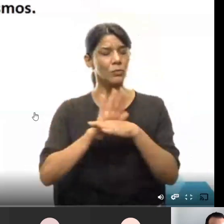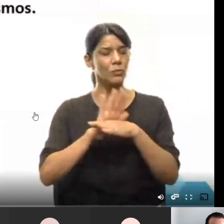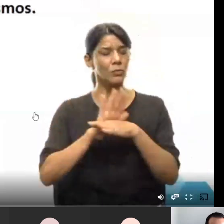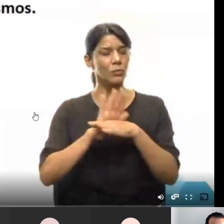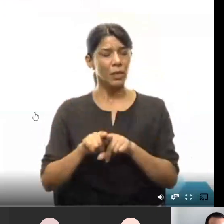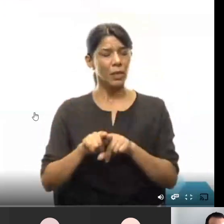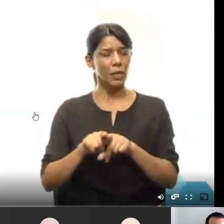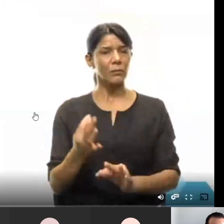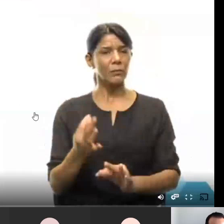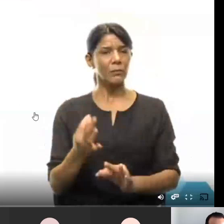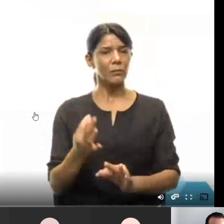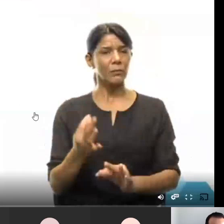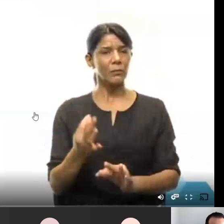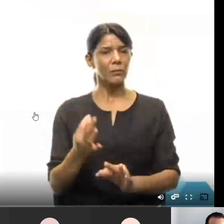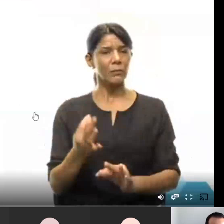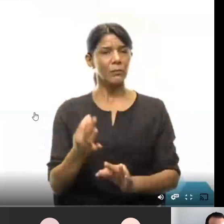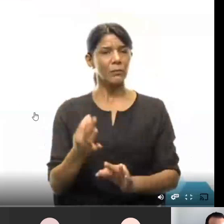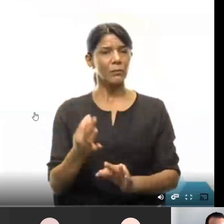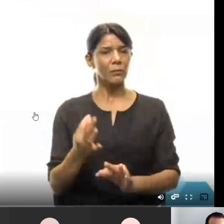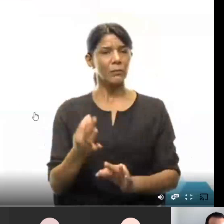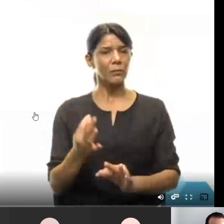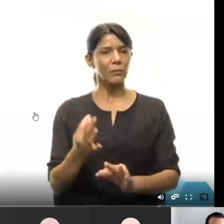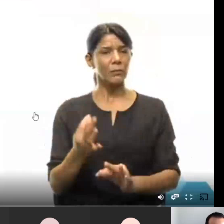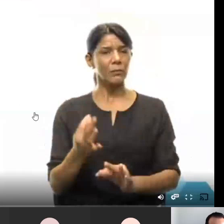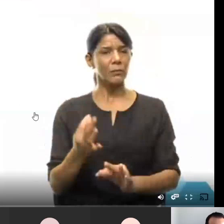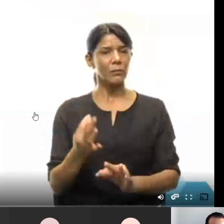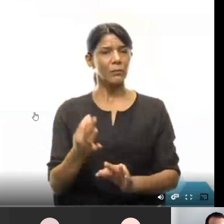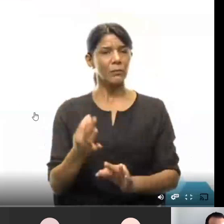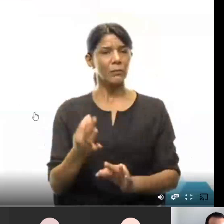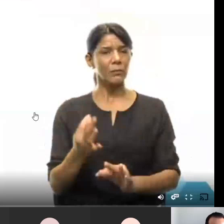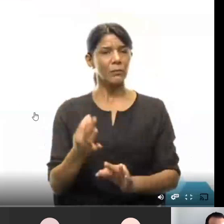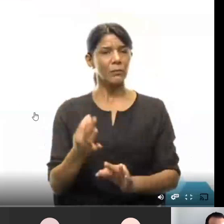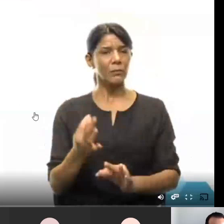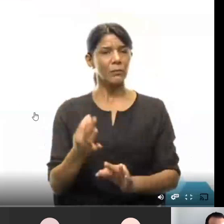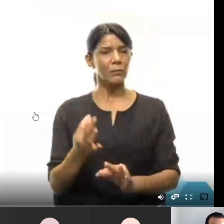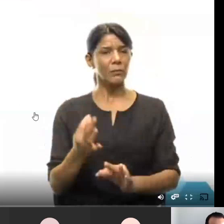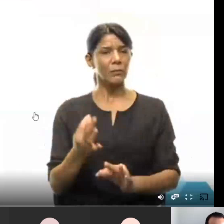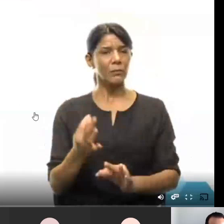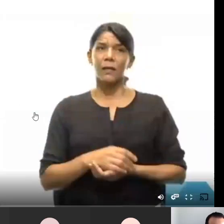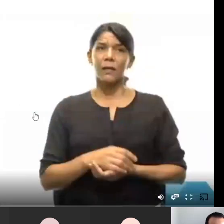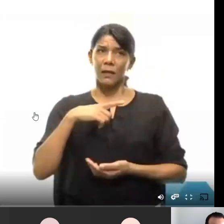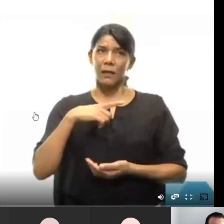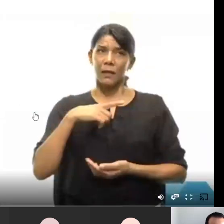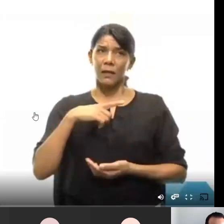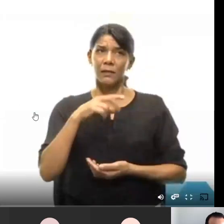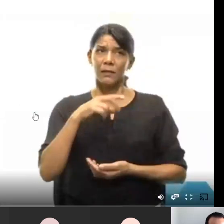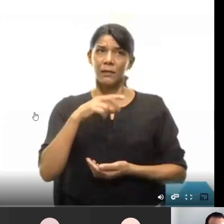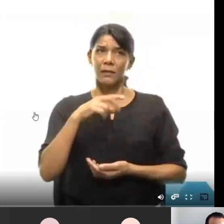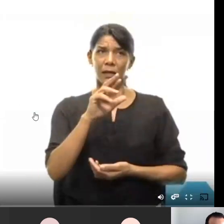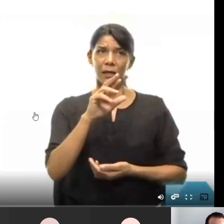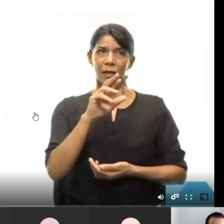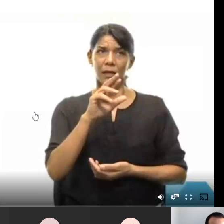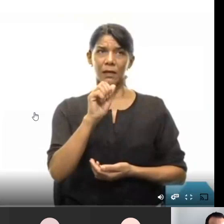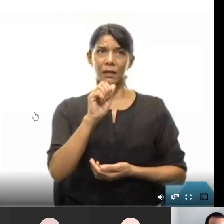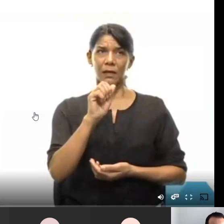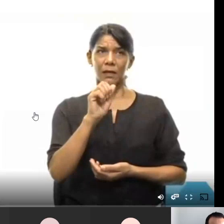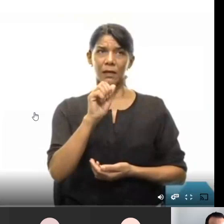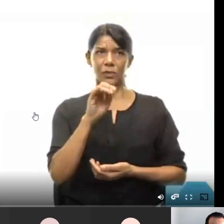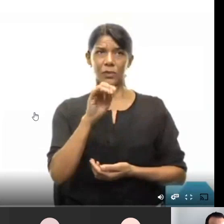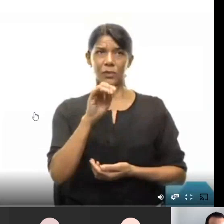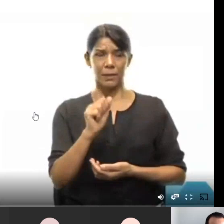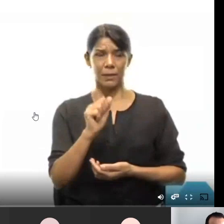Ok? Por fim, temos aí a radioterapia, que vocês também conhecem, muito utilizada, e